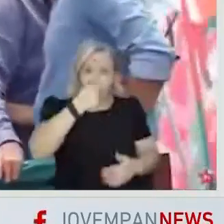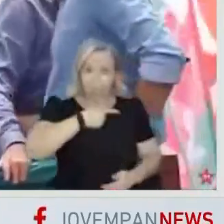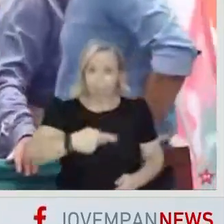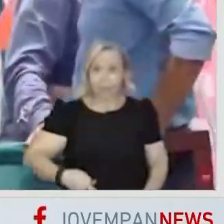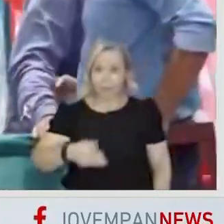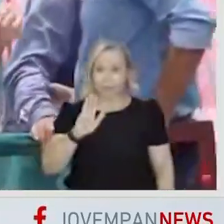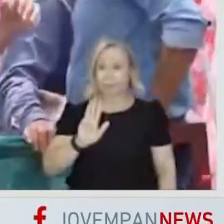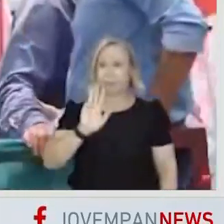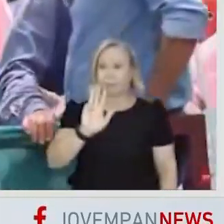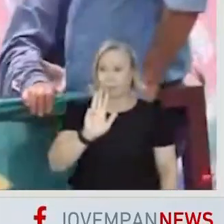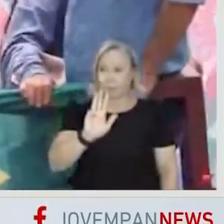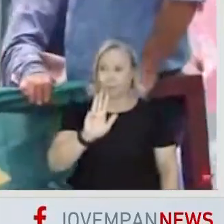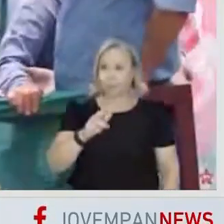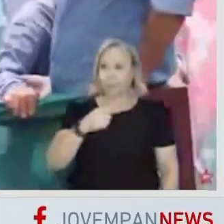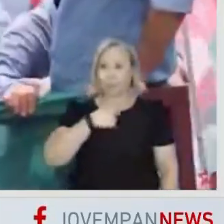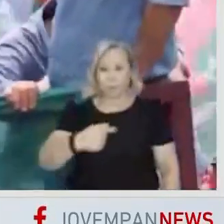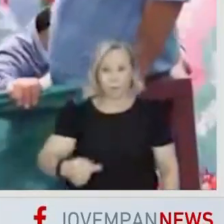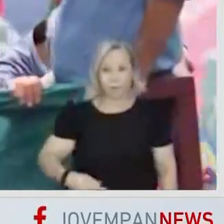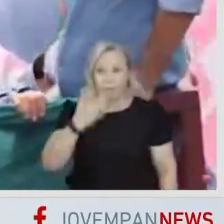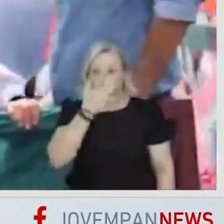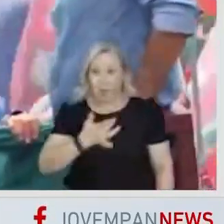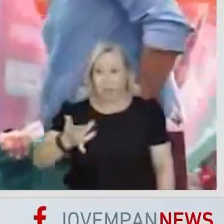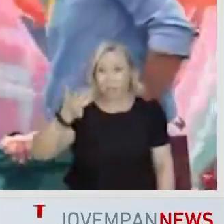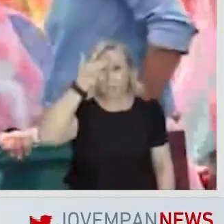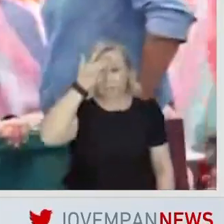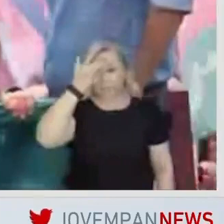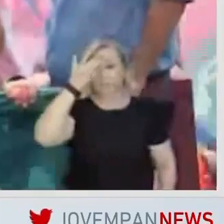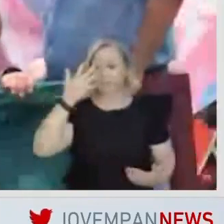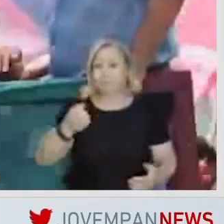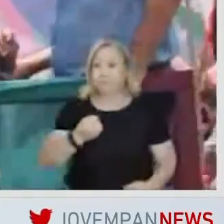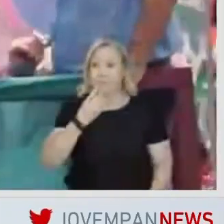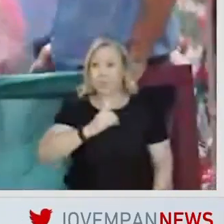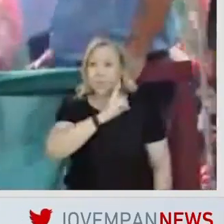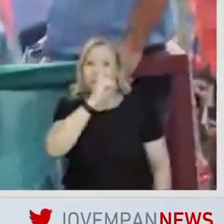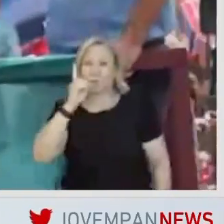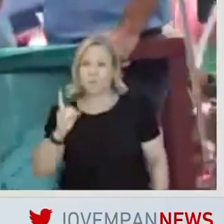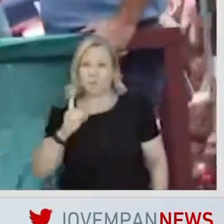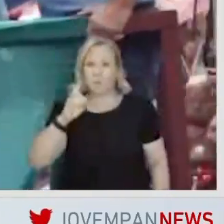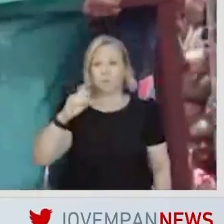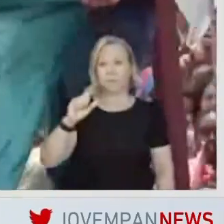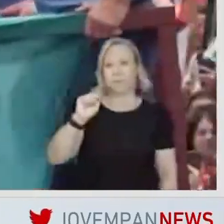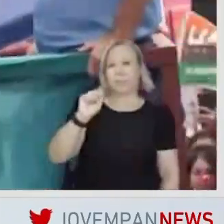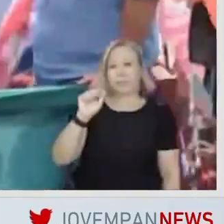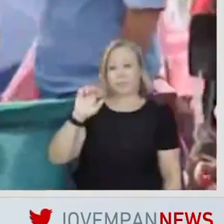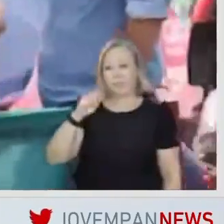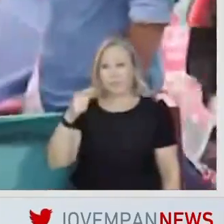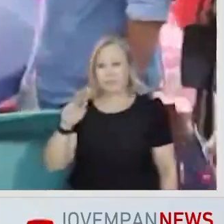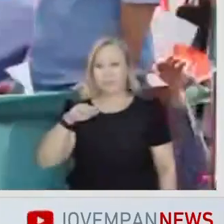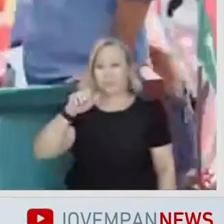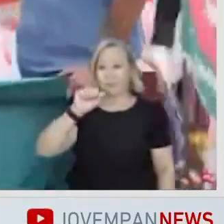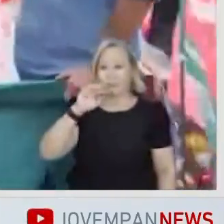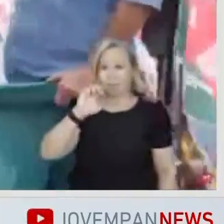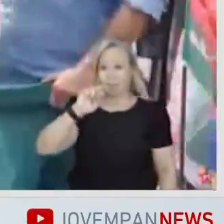do aspecto político, é um deputado federal eleito com 1 milhão de votos e tudo mais. Eu, pessoalmente, não